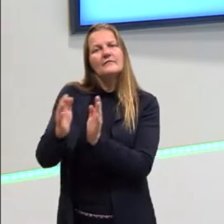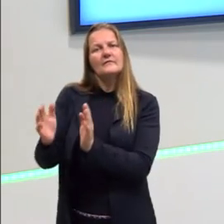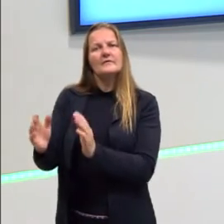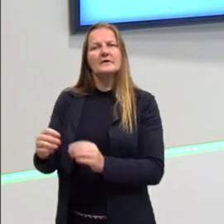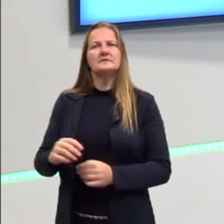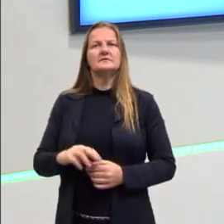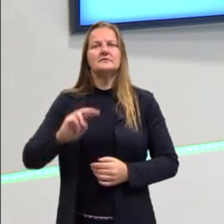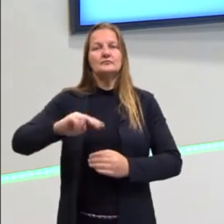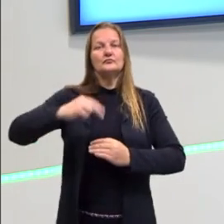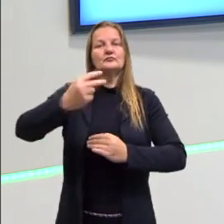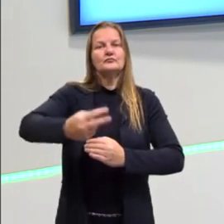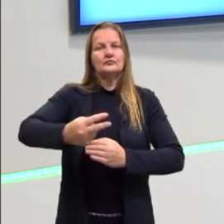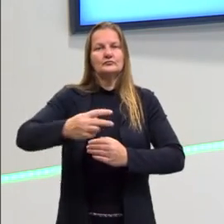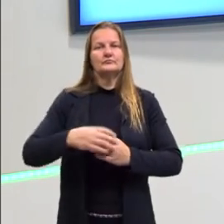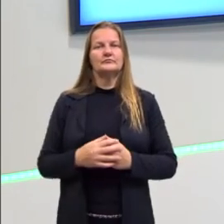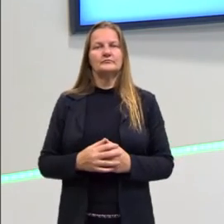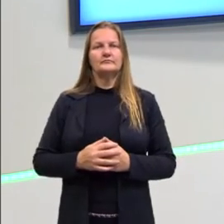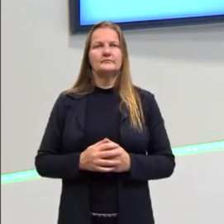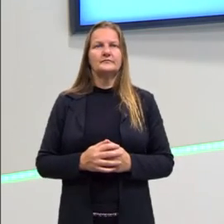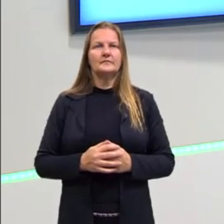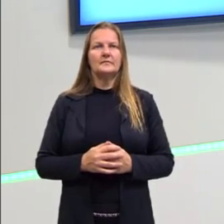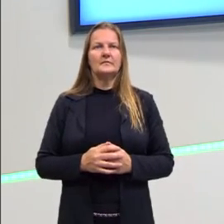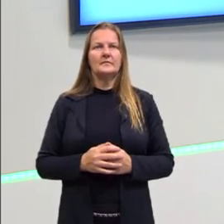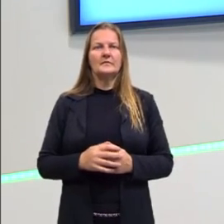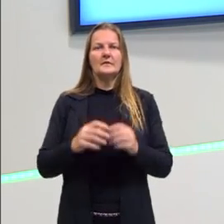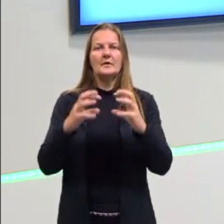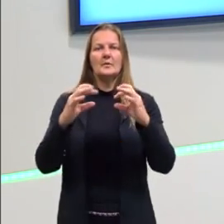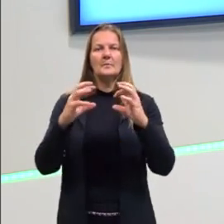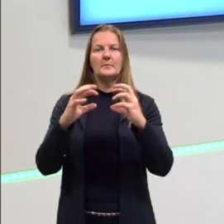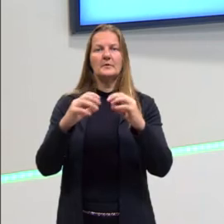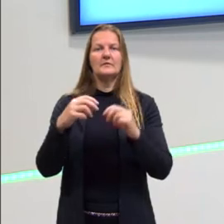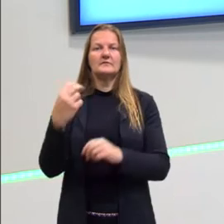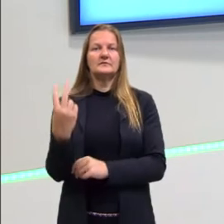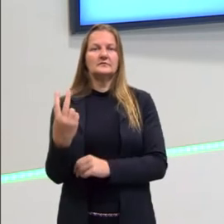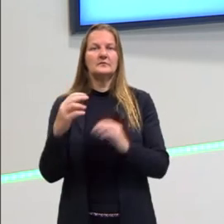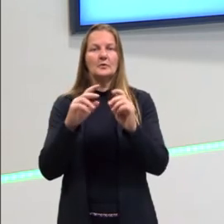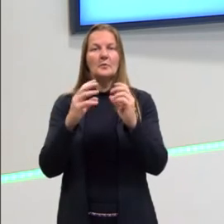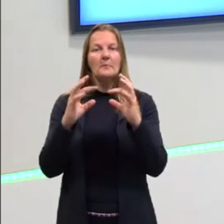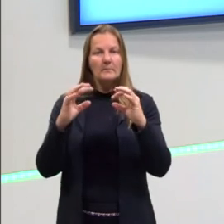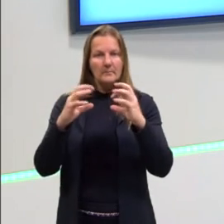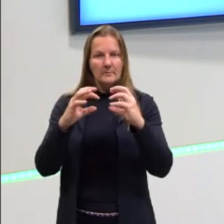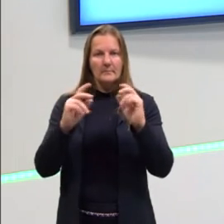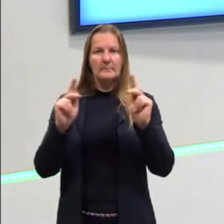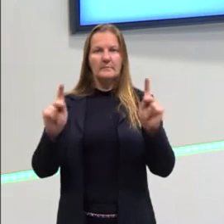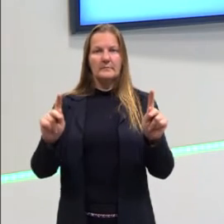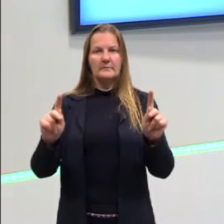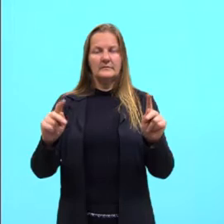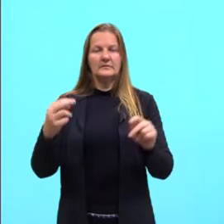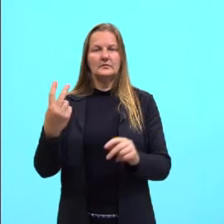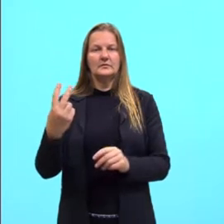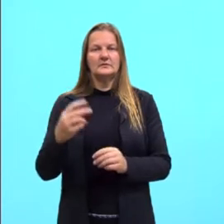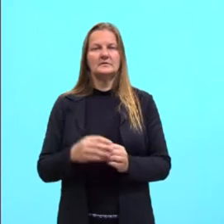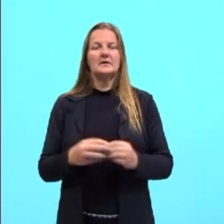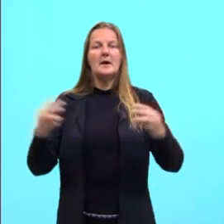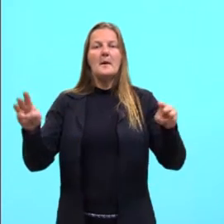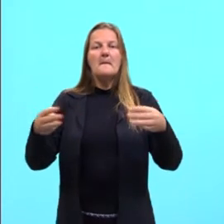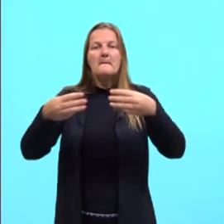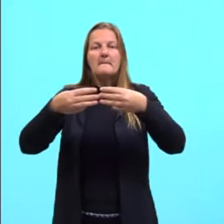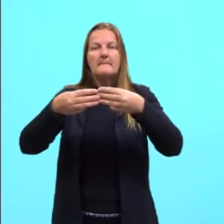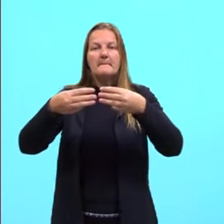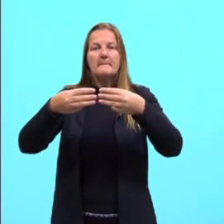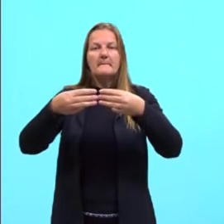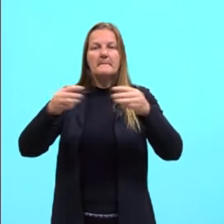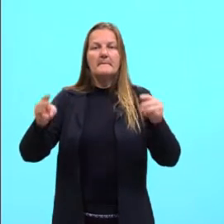Então essa fase de preparação se chama provas e 2 e na metafase 2 o